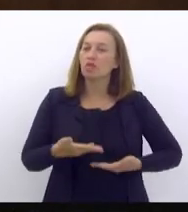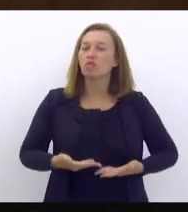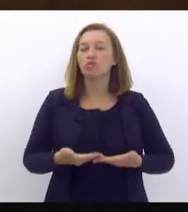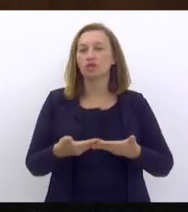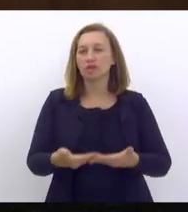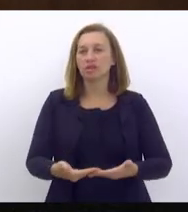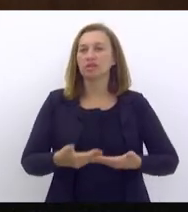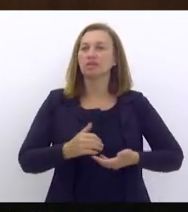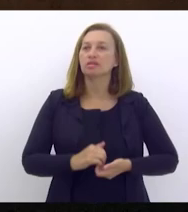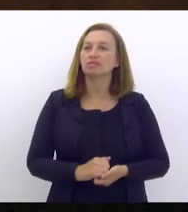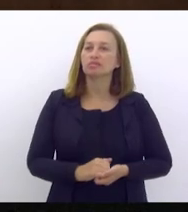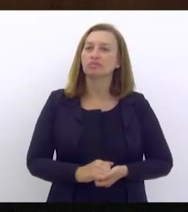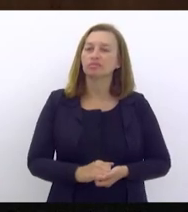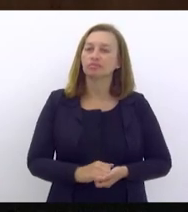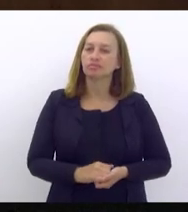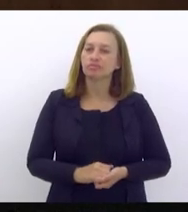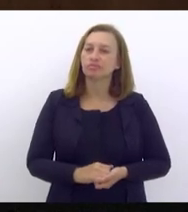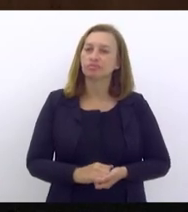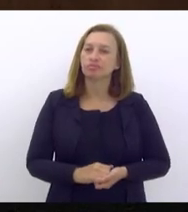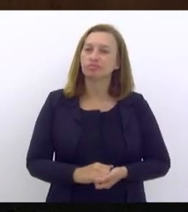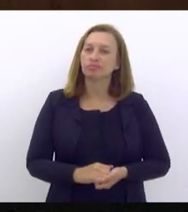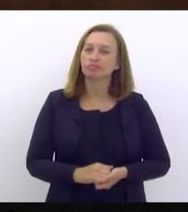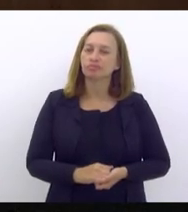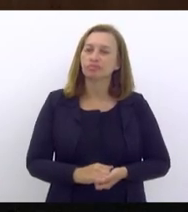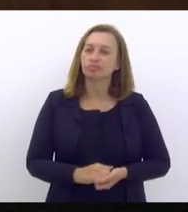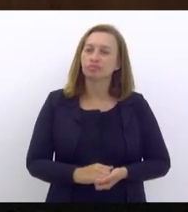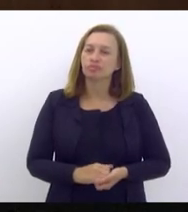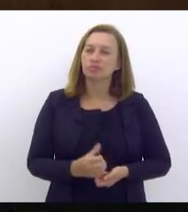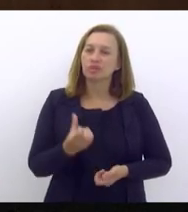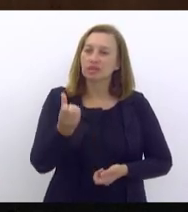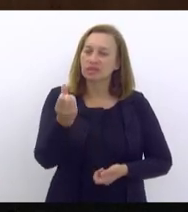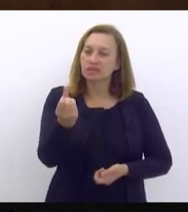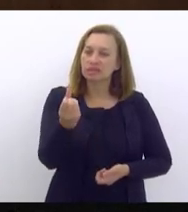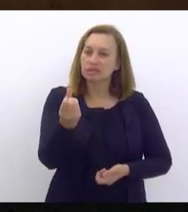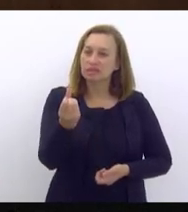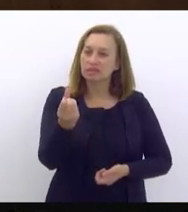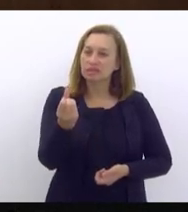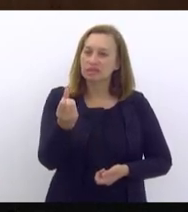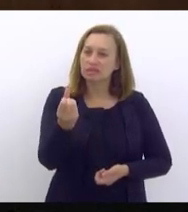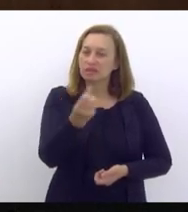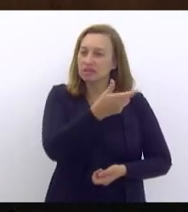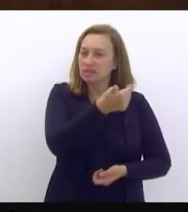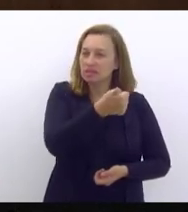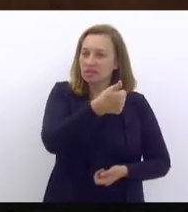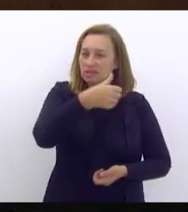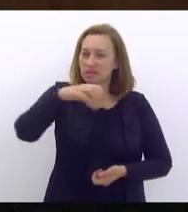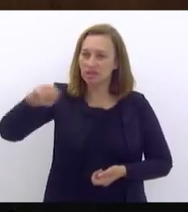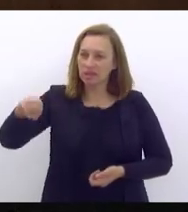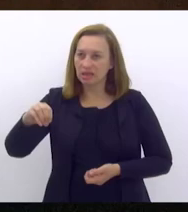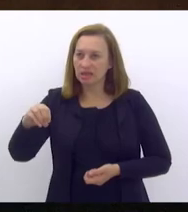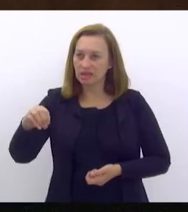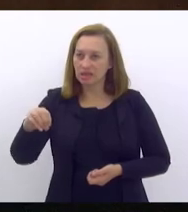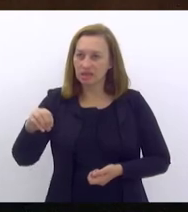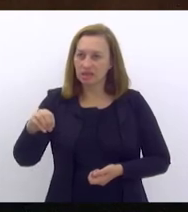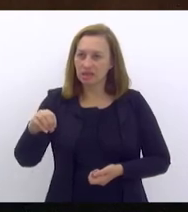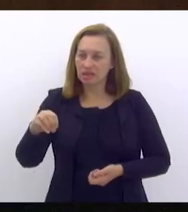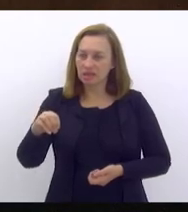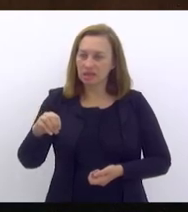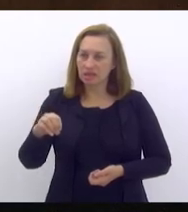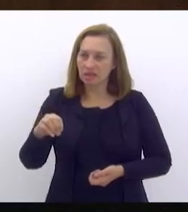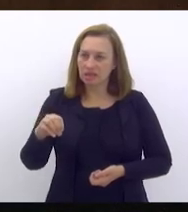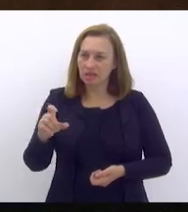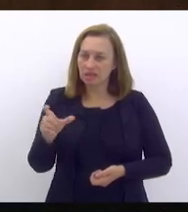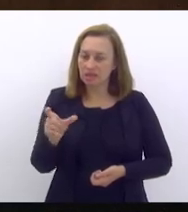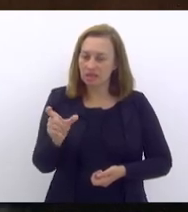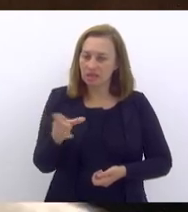oferecer os 100 ingressos para a final entre Flamengo e